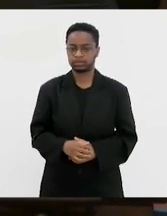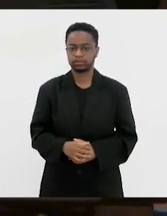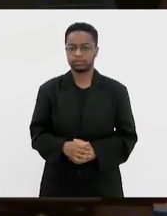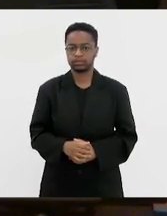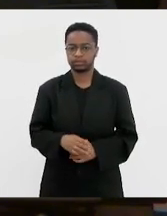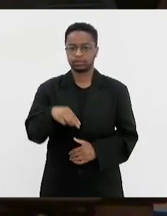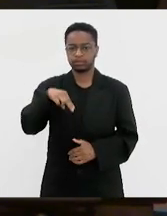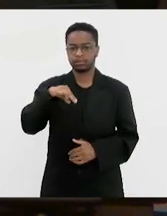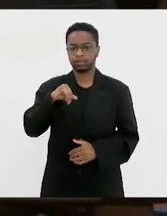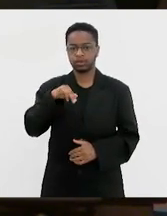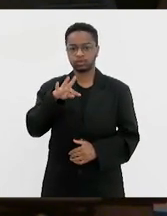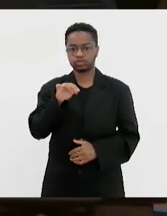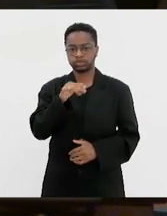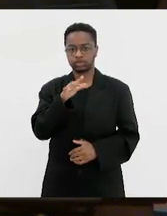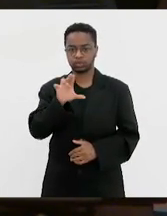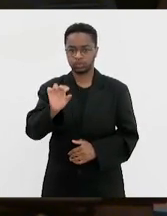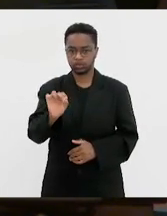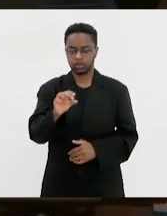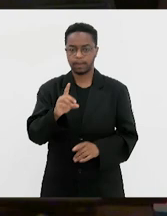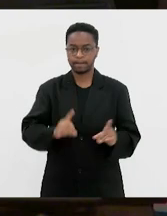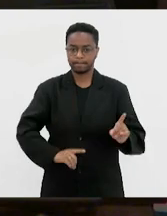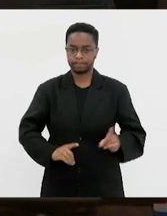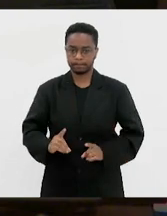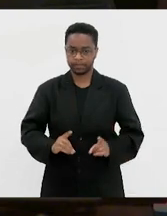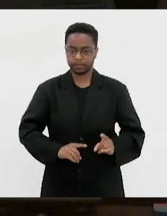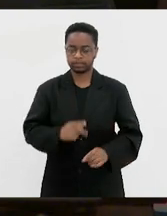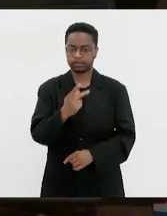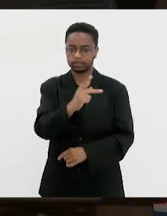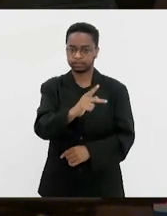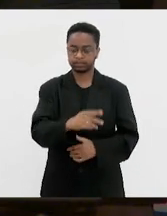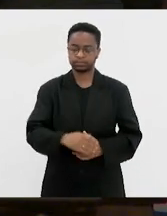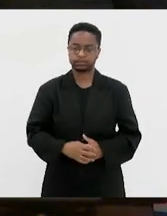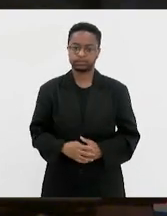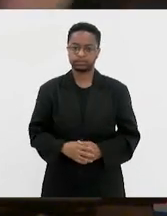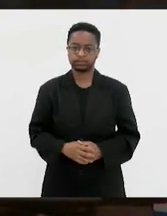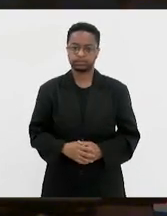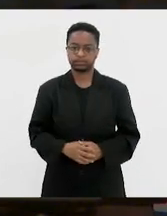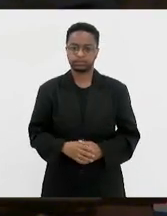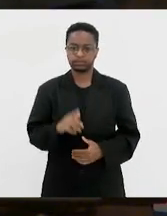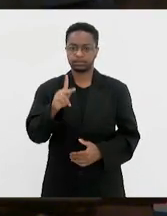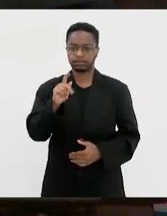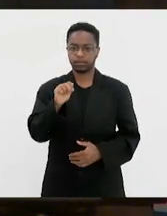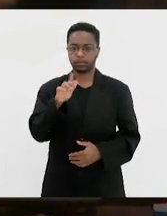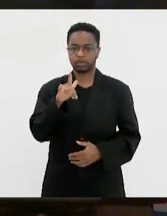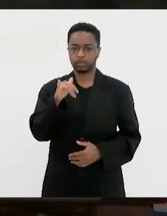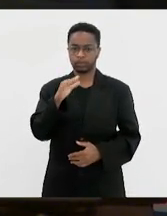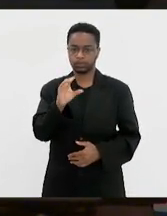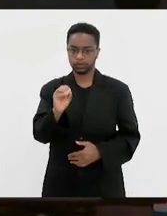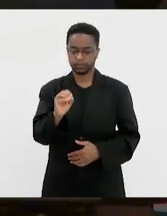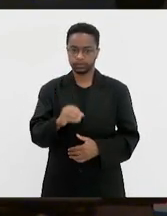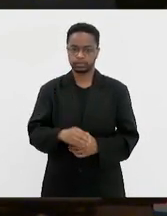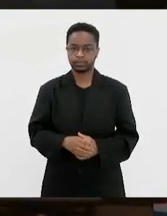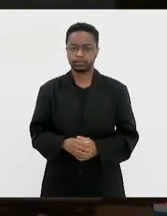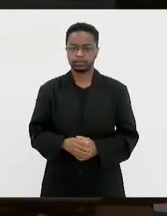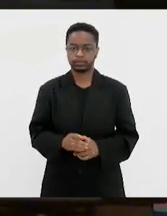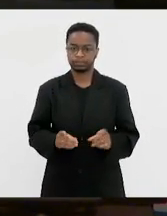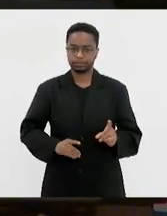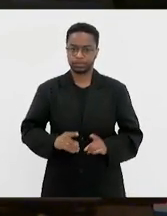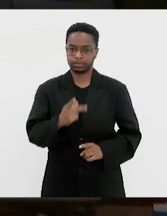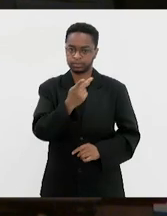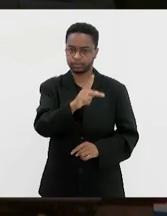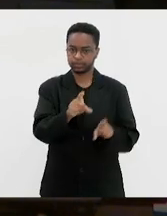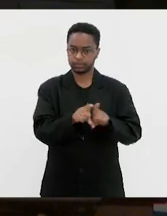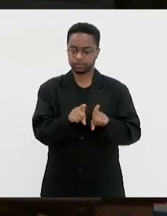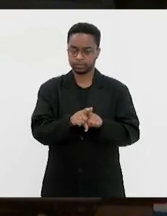Niltinho Paixão, primo do Valtinho, Paulinho Paixão, primo do Paulinho, do